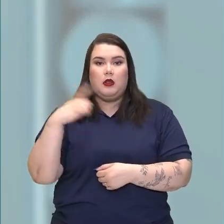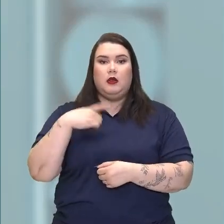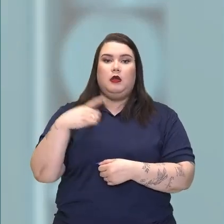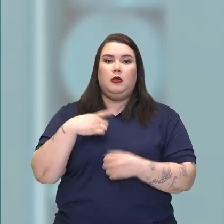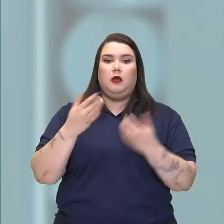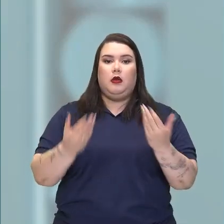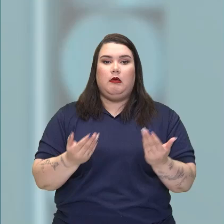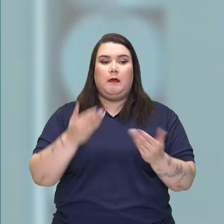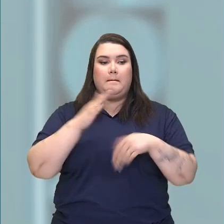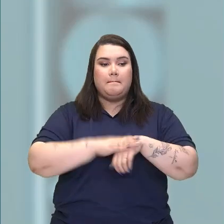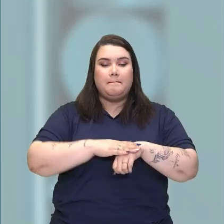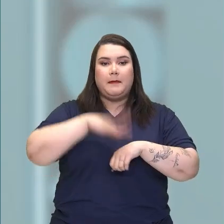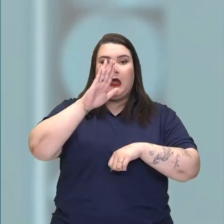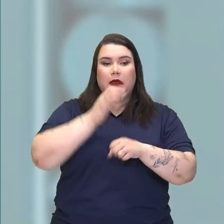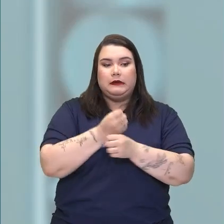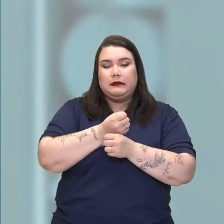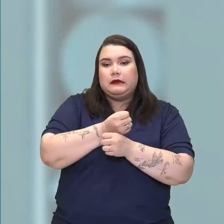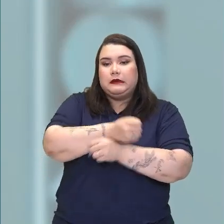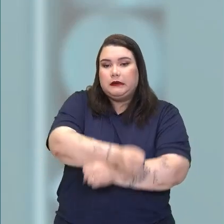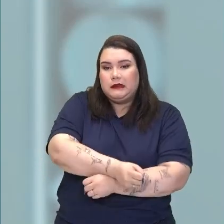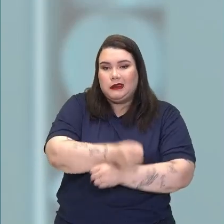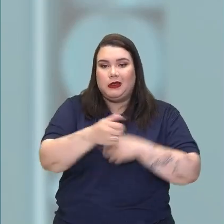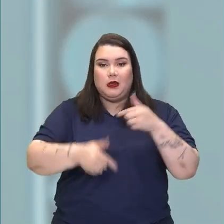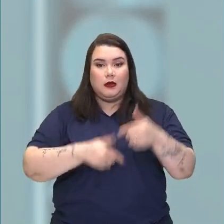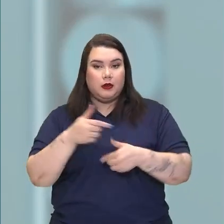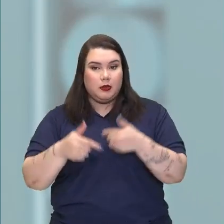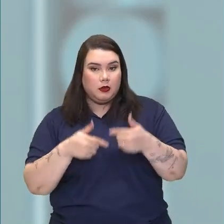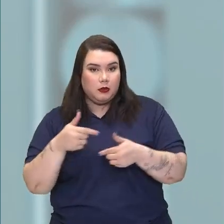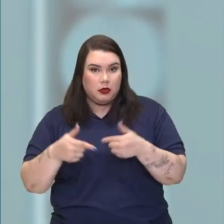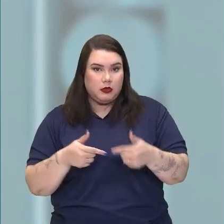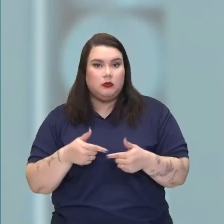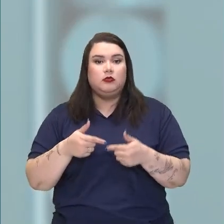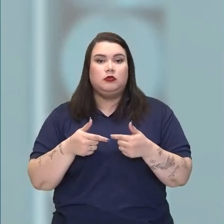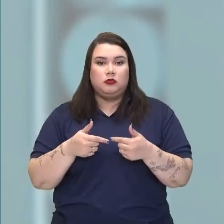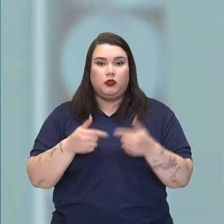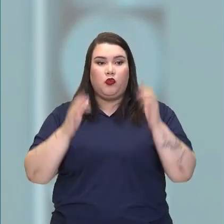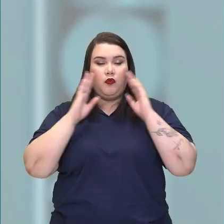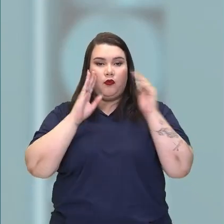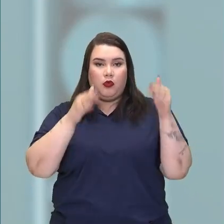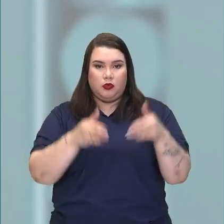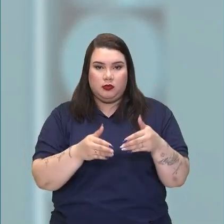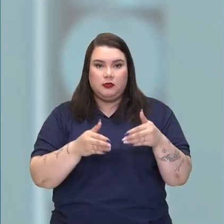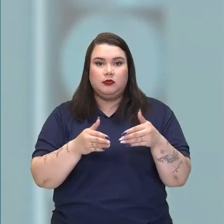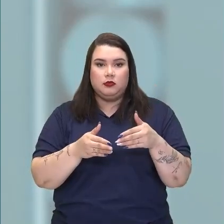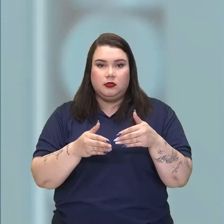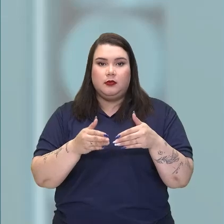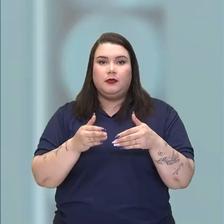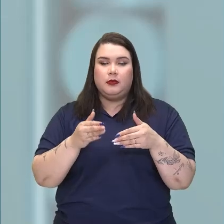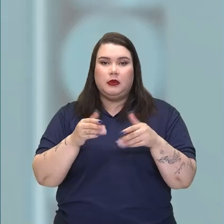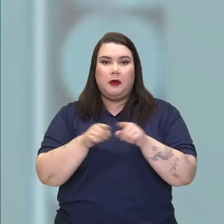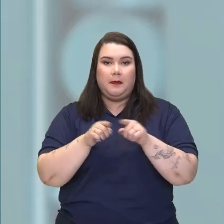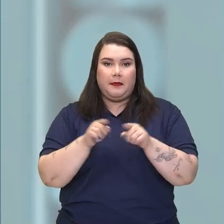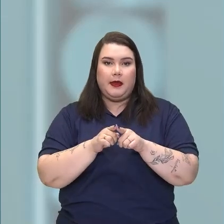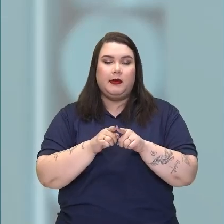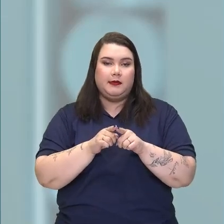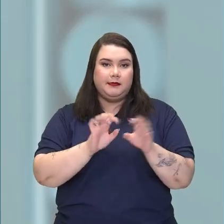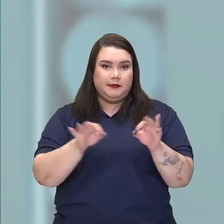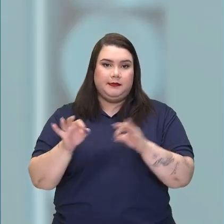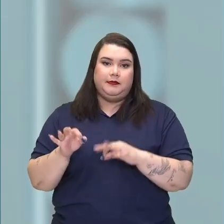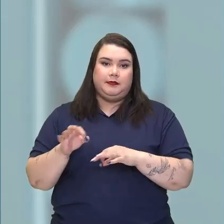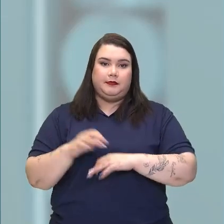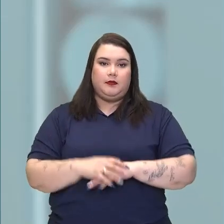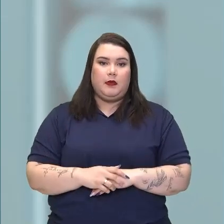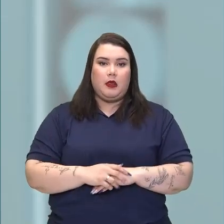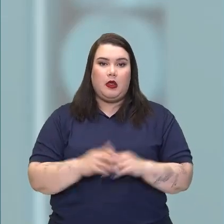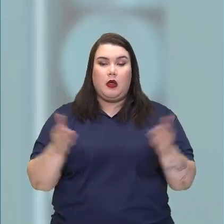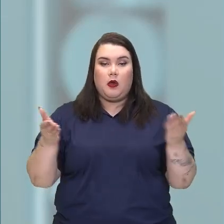digamos, muito mais em relação a esses trabalhos, né? Totalmente para elas do que para outros membros da família, tá bom?